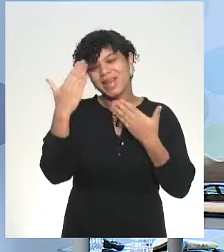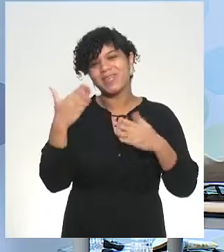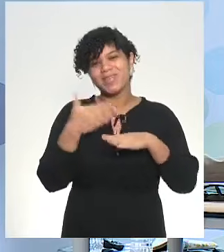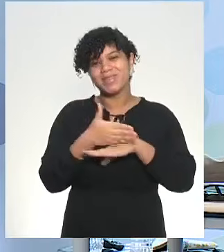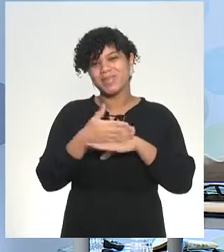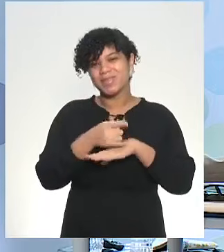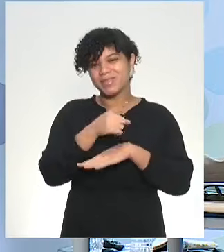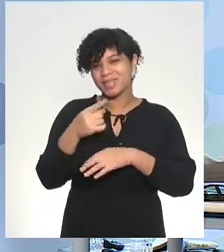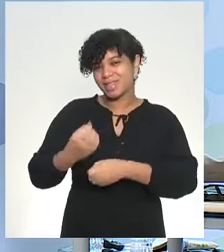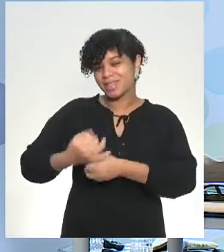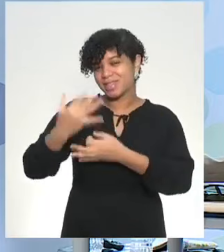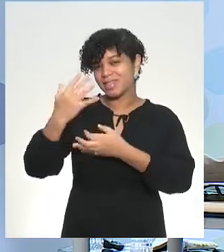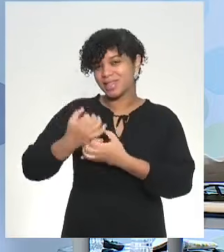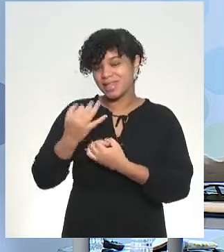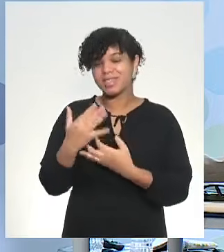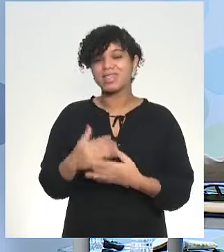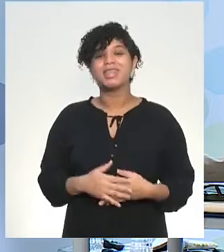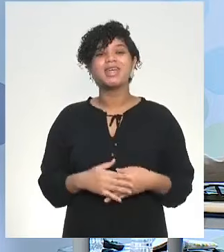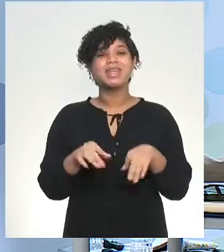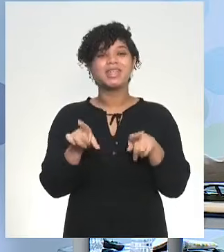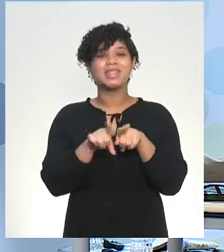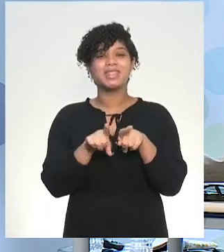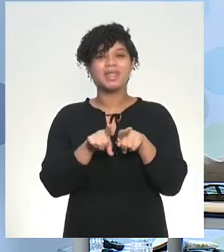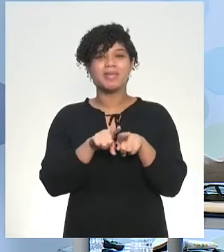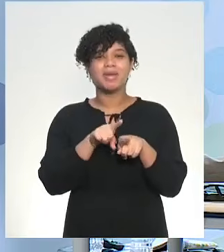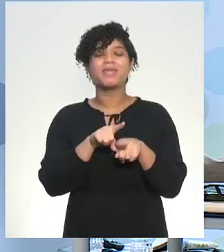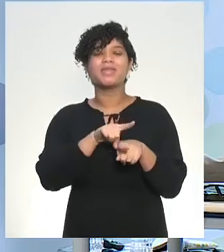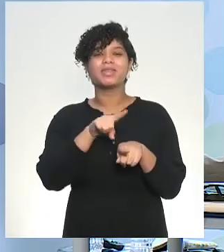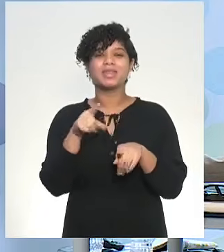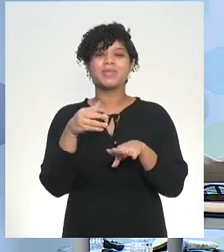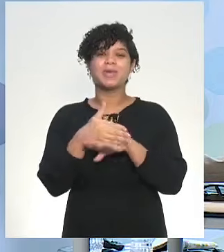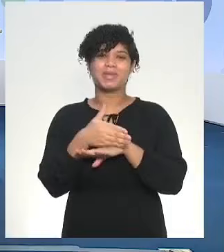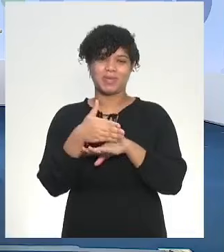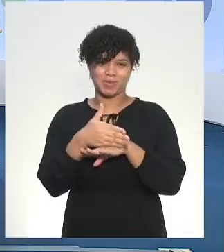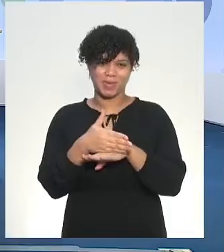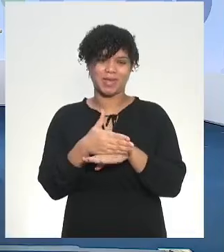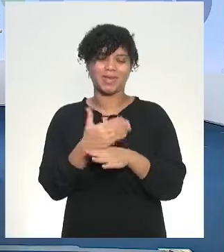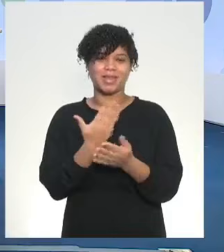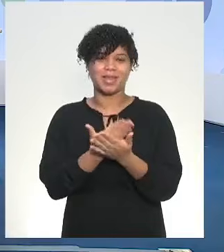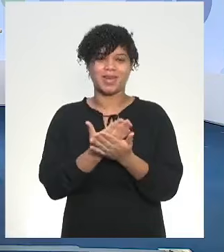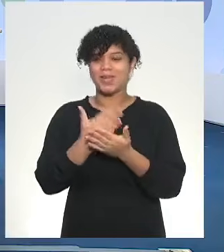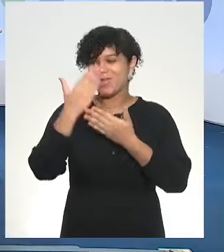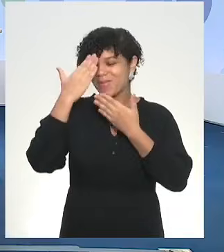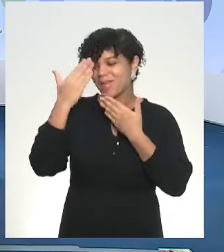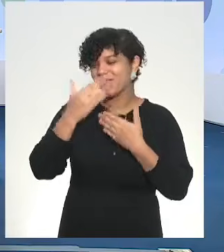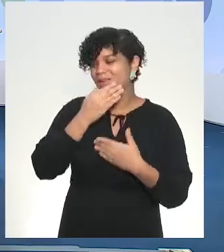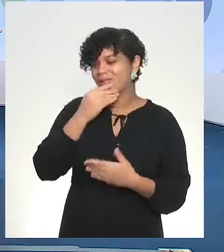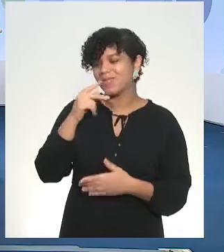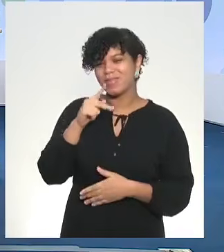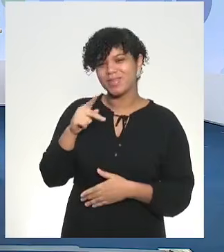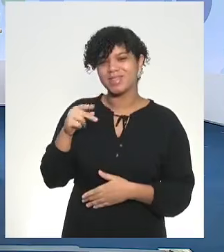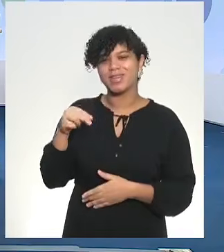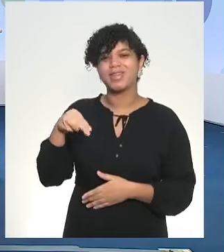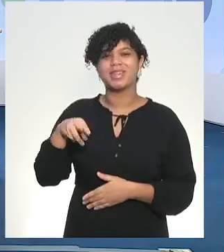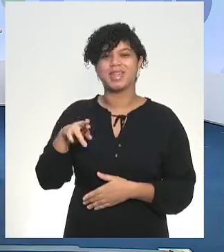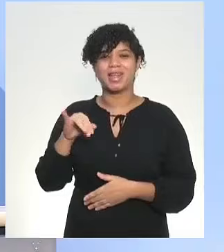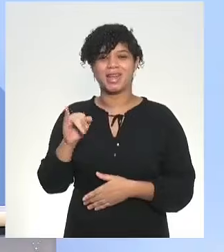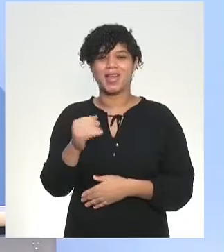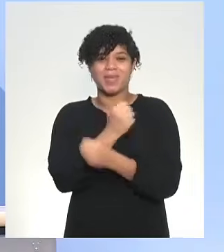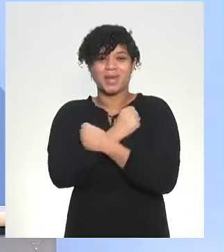do chat, obrigado aí pelo desenvolvimento da aula, agradeço ao professor Carlos, sempre parceiro aí nas minhas aulas, um forte abraço a